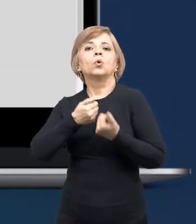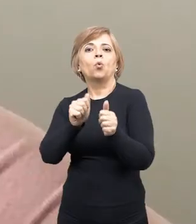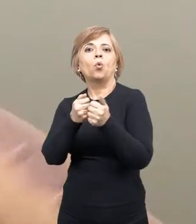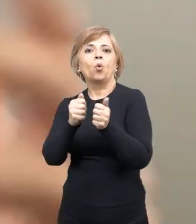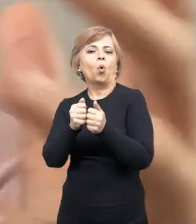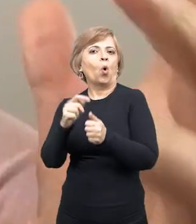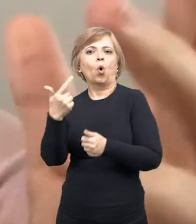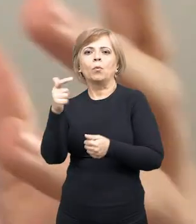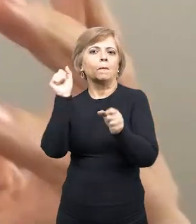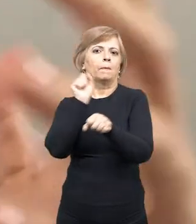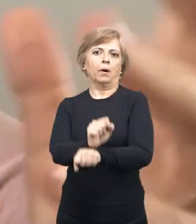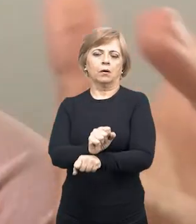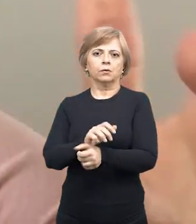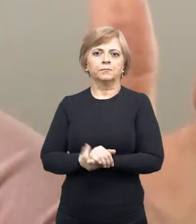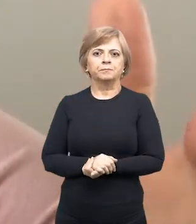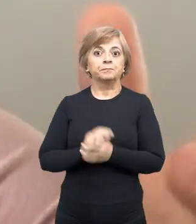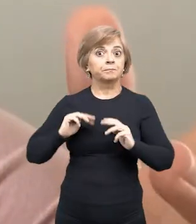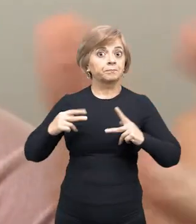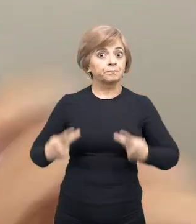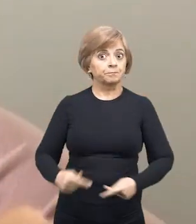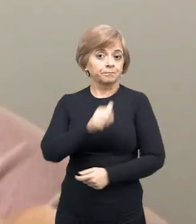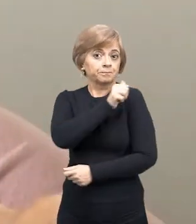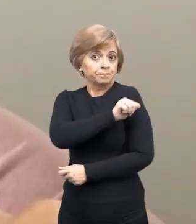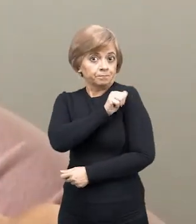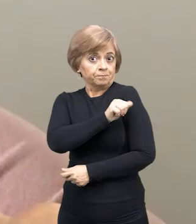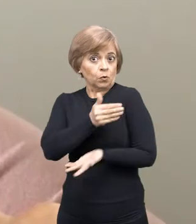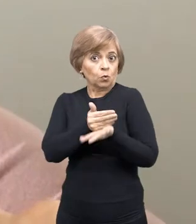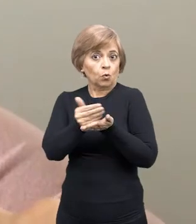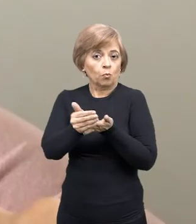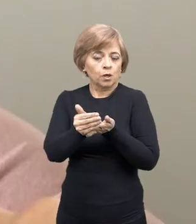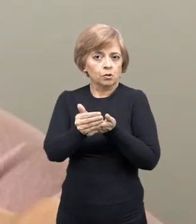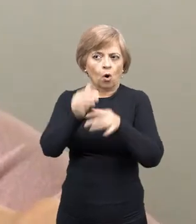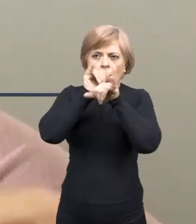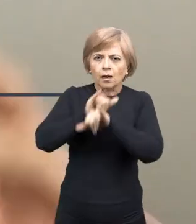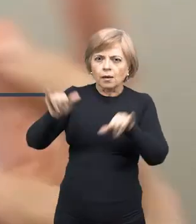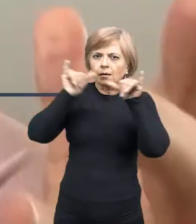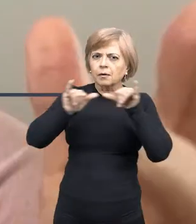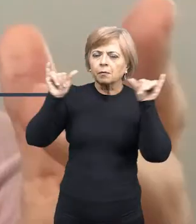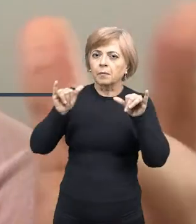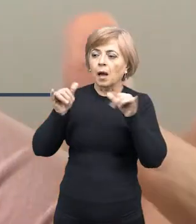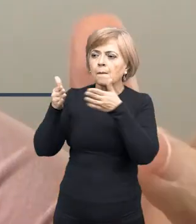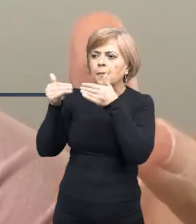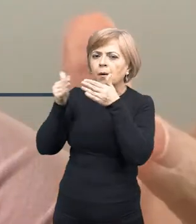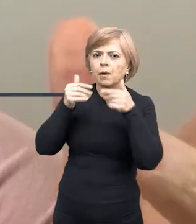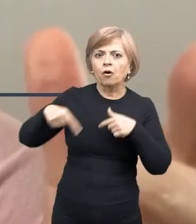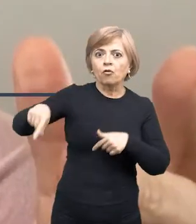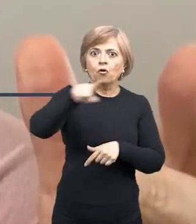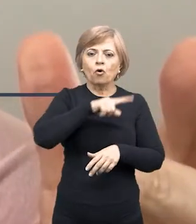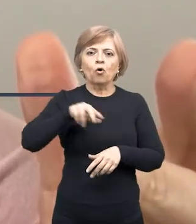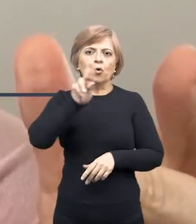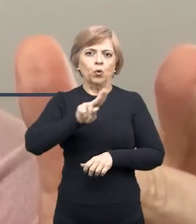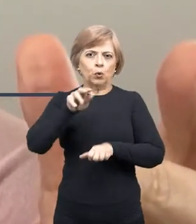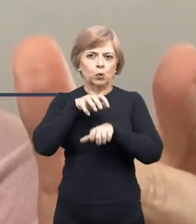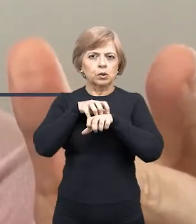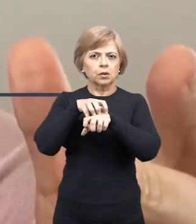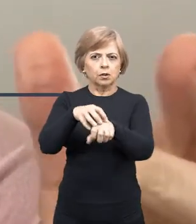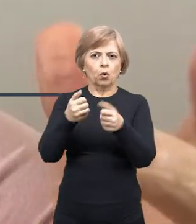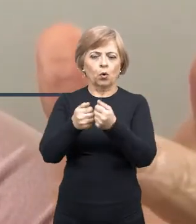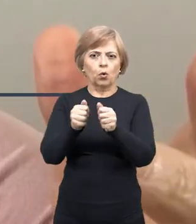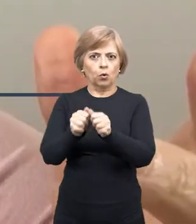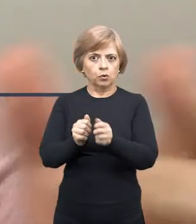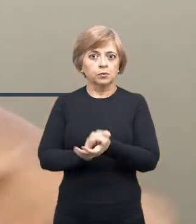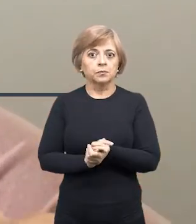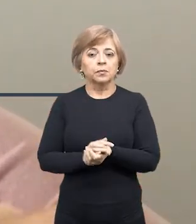funcionando. O Ministério Público do Estado do Rio de Janeiro iniciou uma campanha e pede aos usuários do serviço de transporte coletivo por ônibus